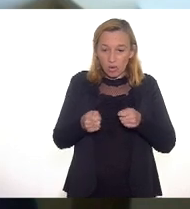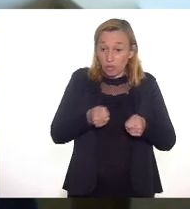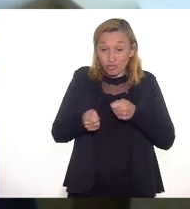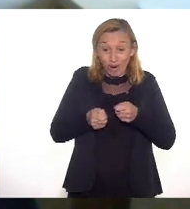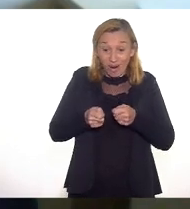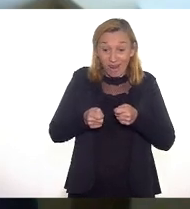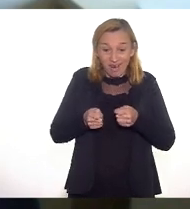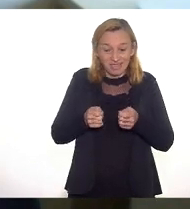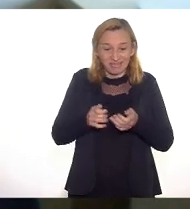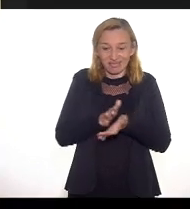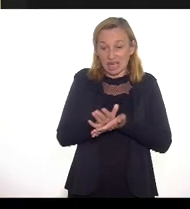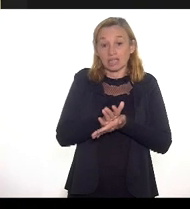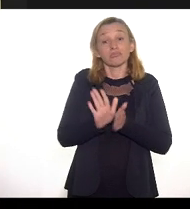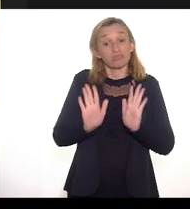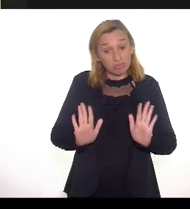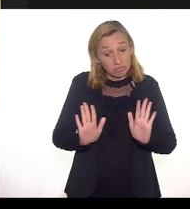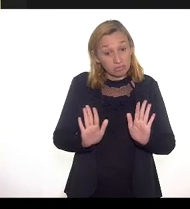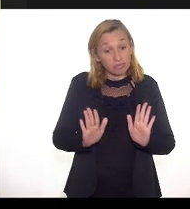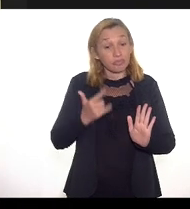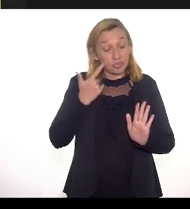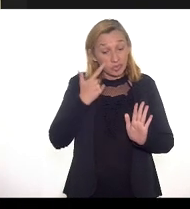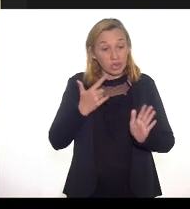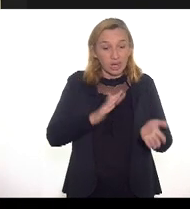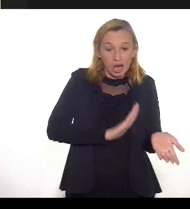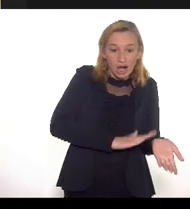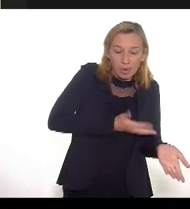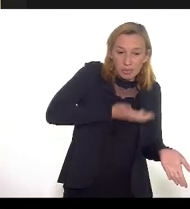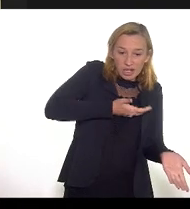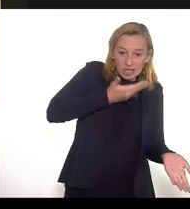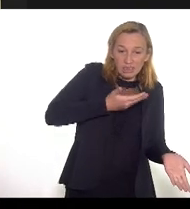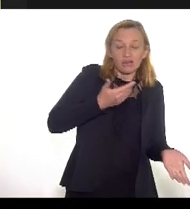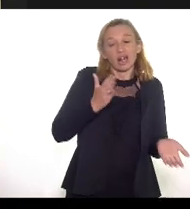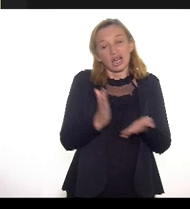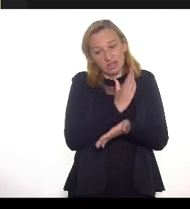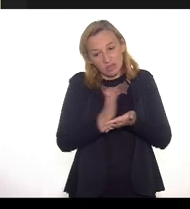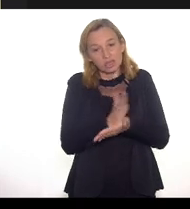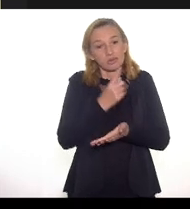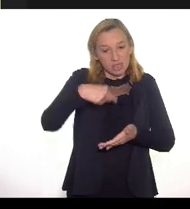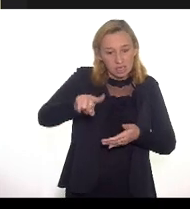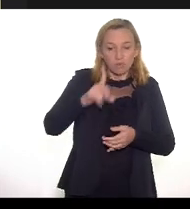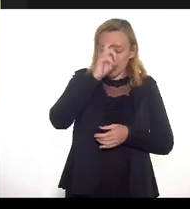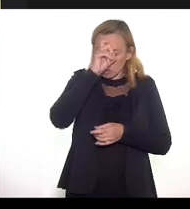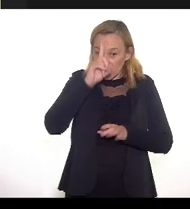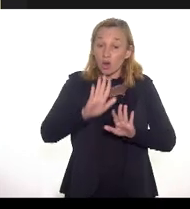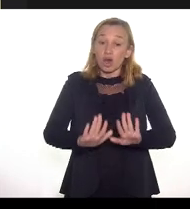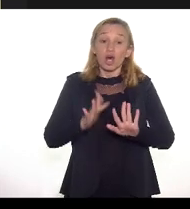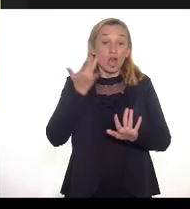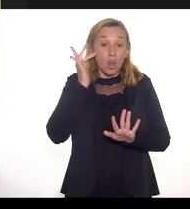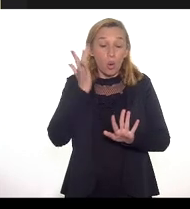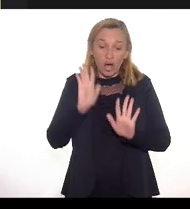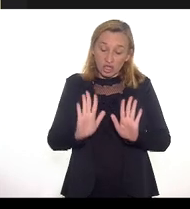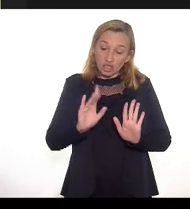porque ele conhece bem que a pressão para baixar, até às vezes tem que internar, etc, etc. Eu